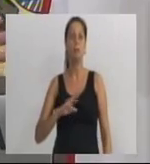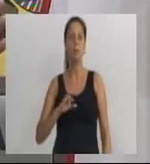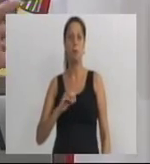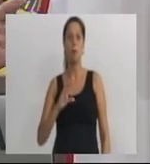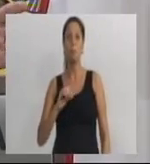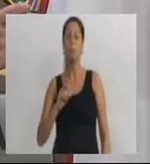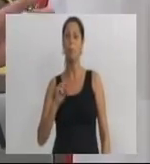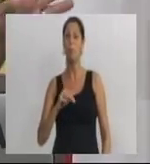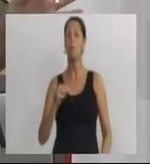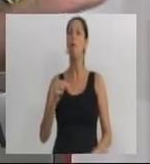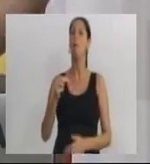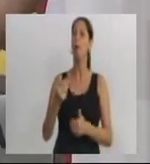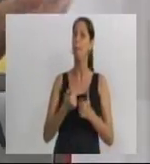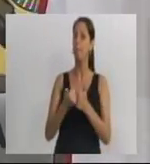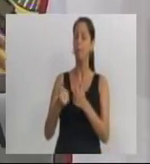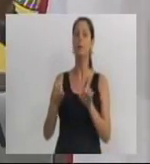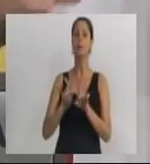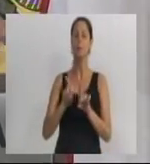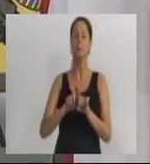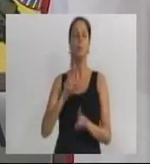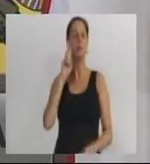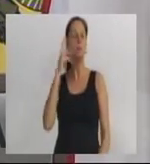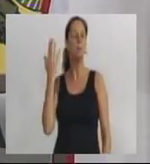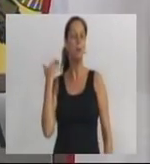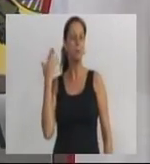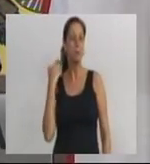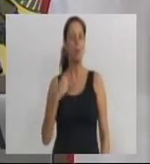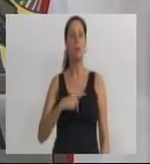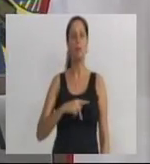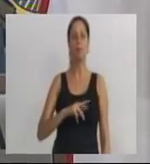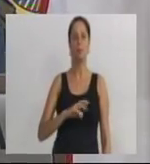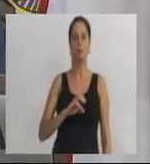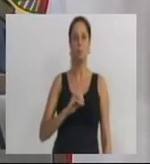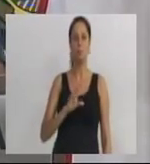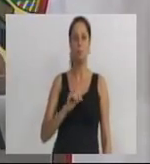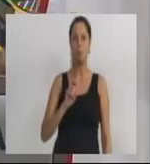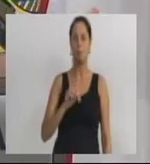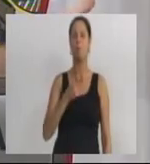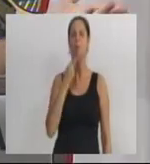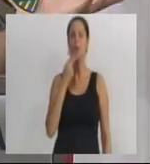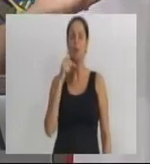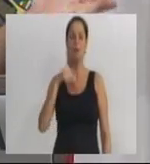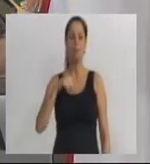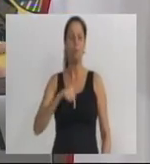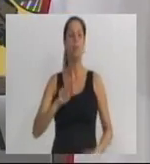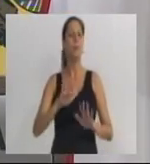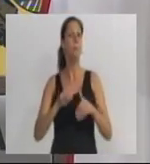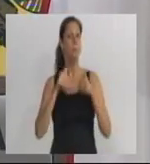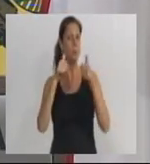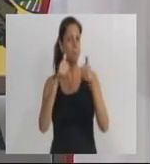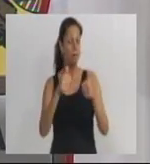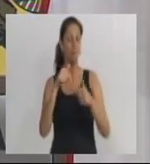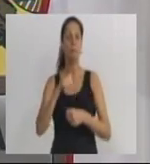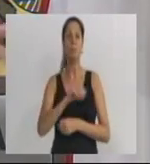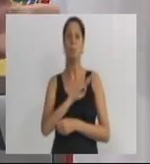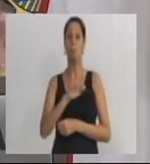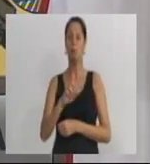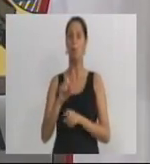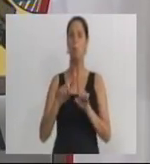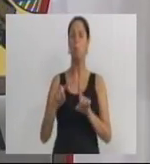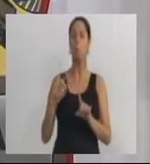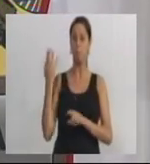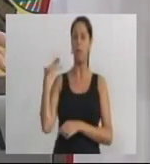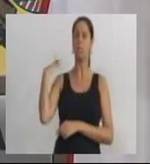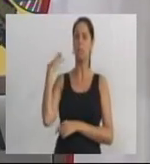mais movimentação, né, se falou tanto aí num determinado período do você com mais sinal e agora nos últimos tempos não ouvimos